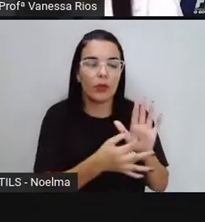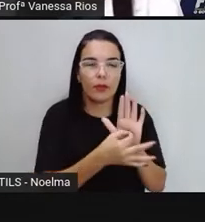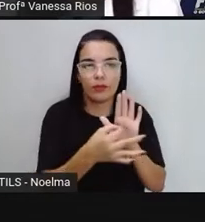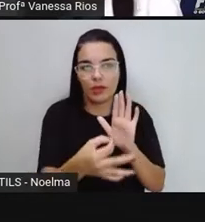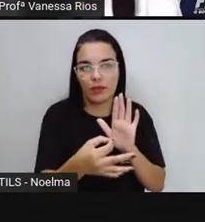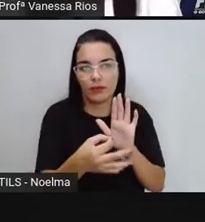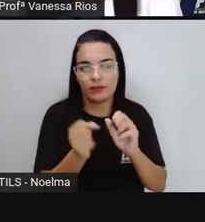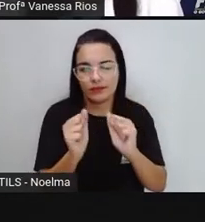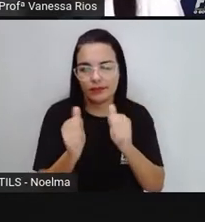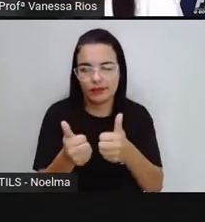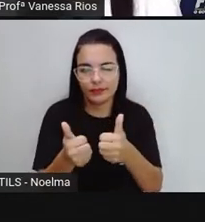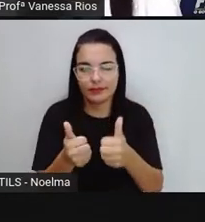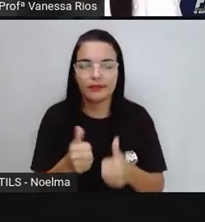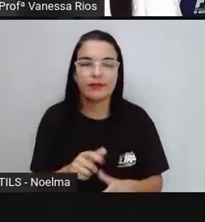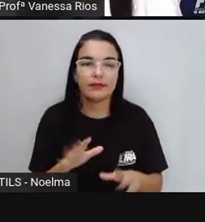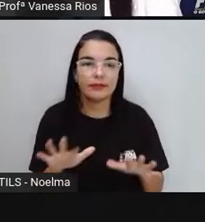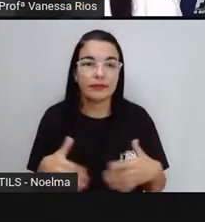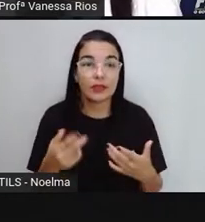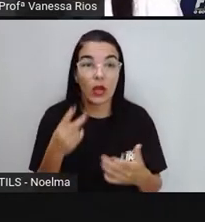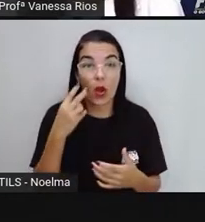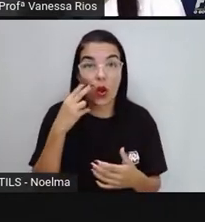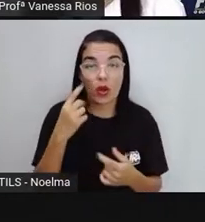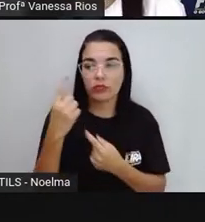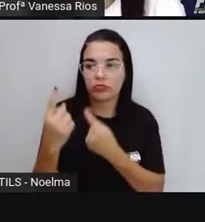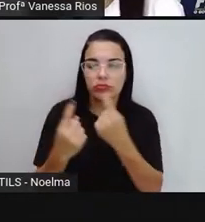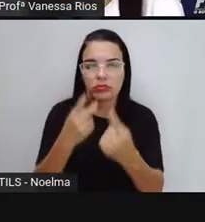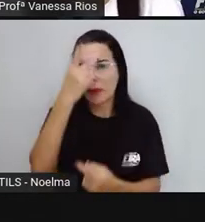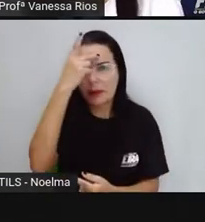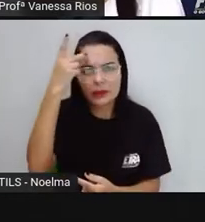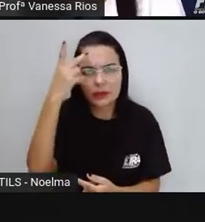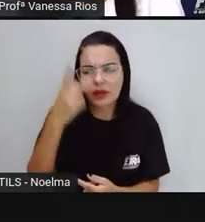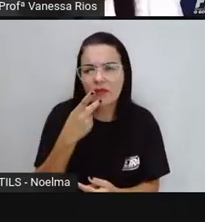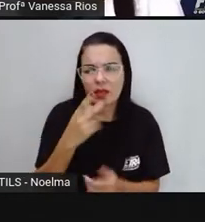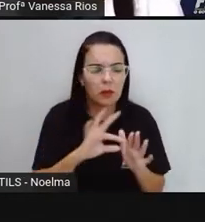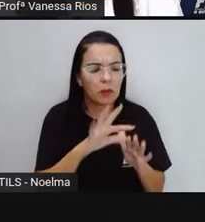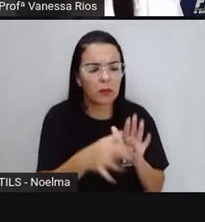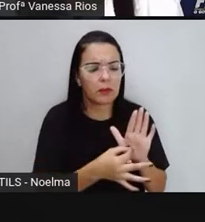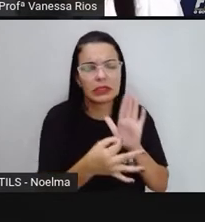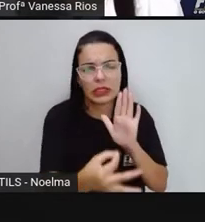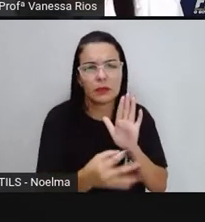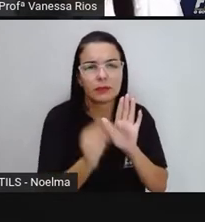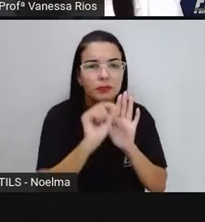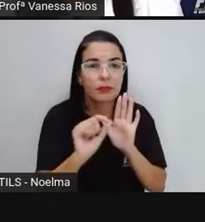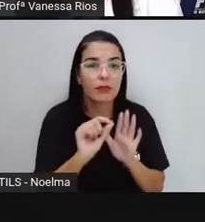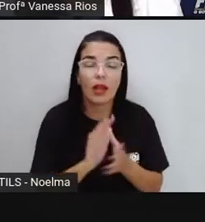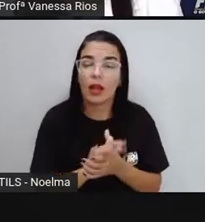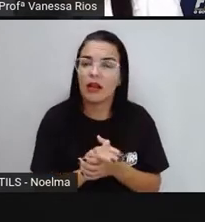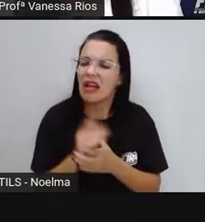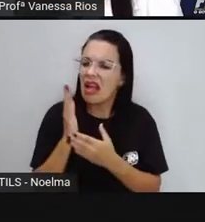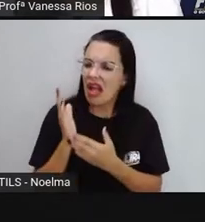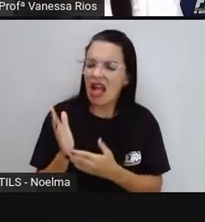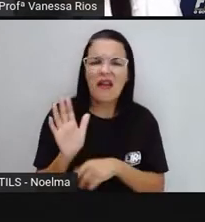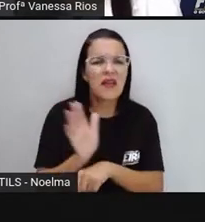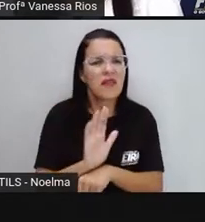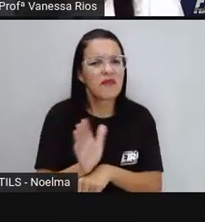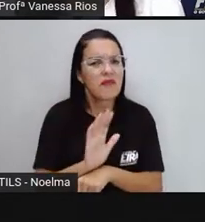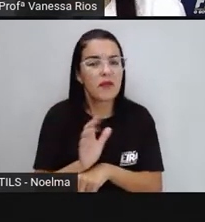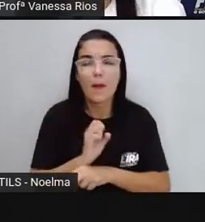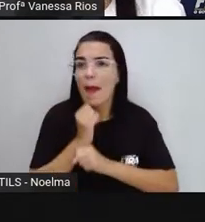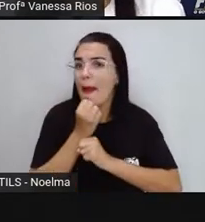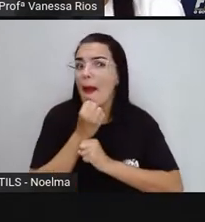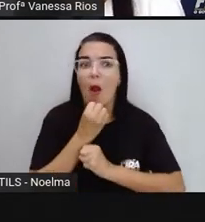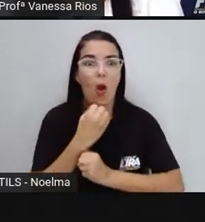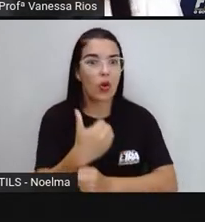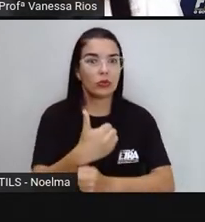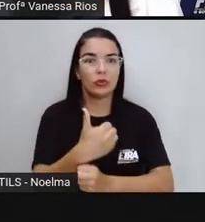sua opinião. Então observe só o que alguém disse aí sobre esse filme. Esse filme é